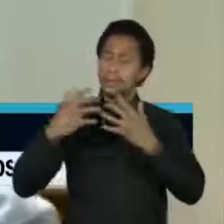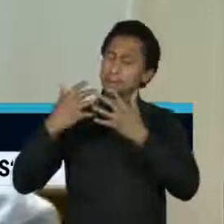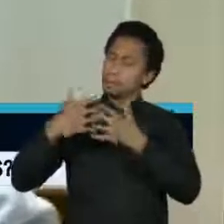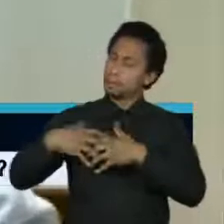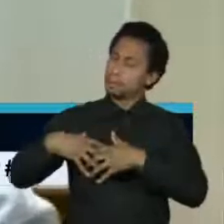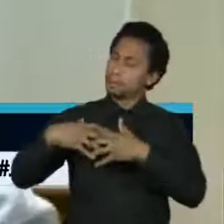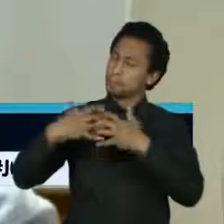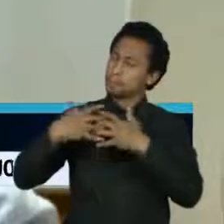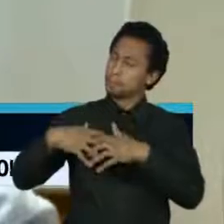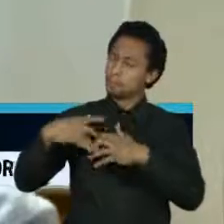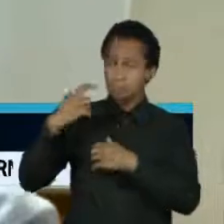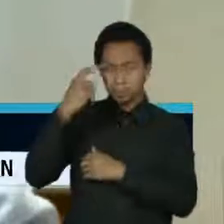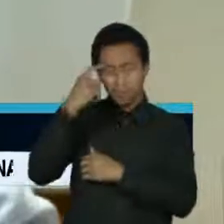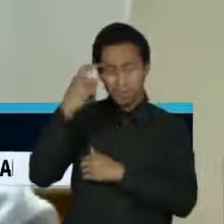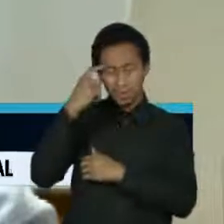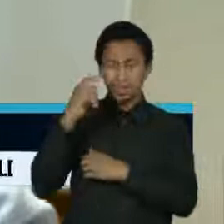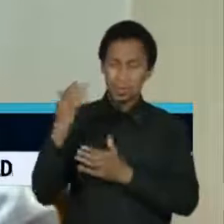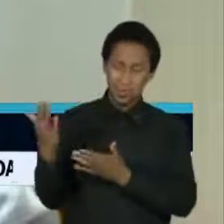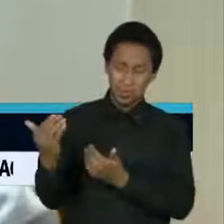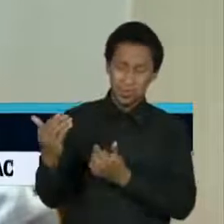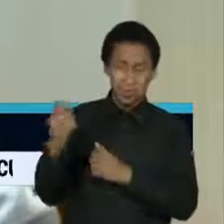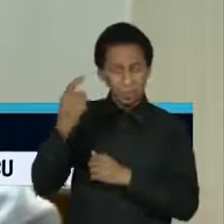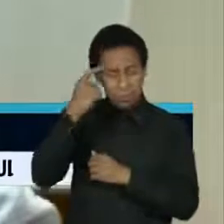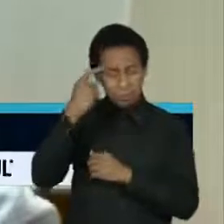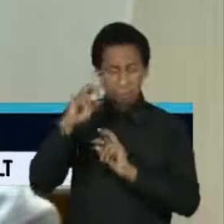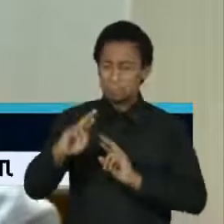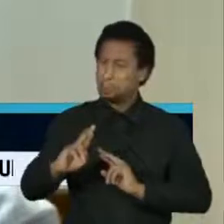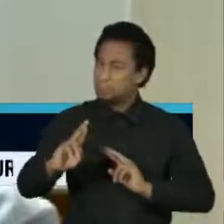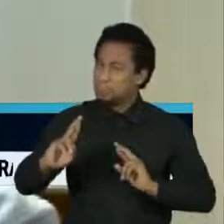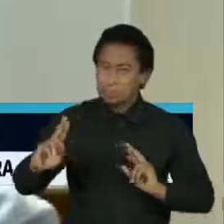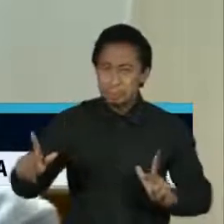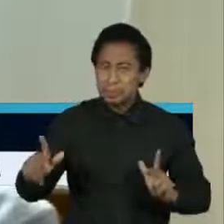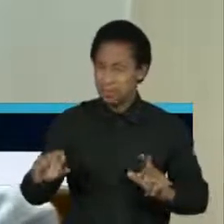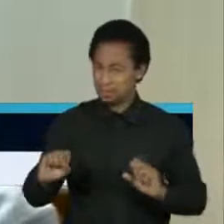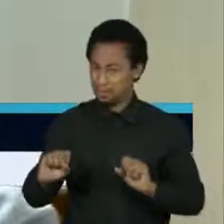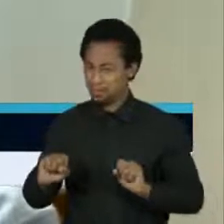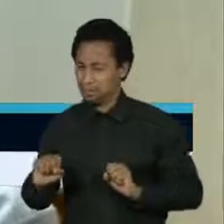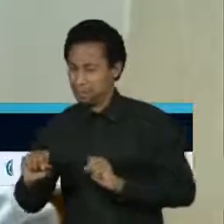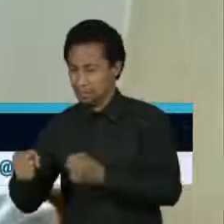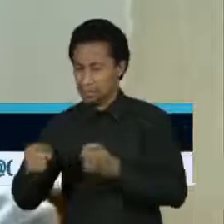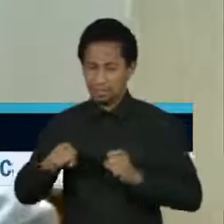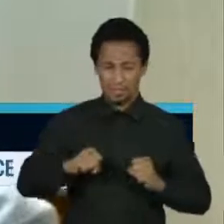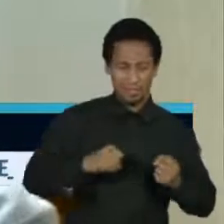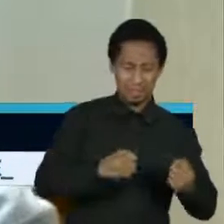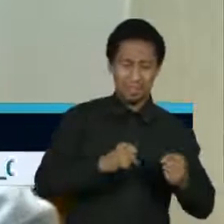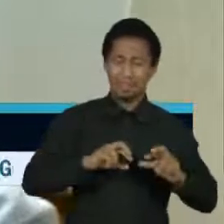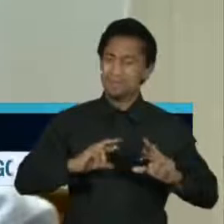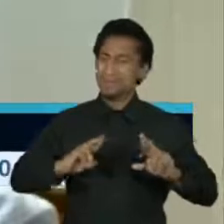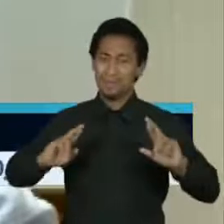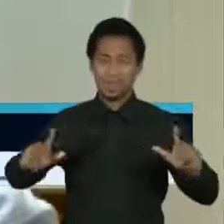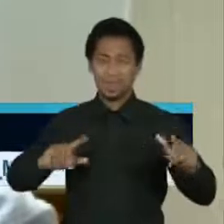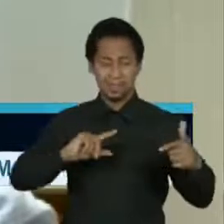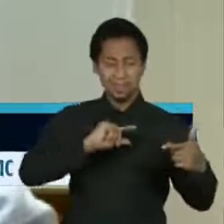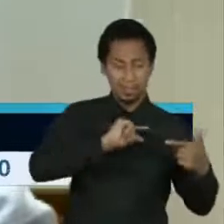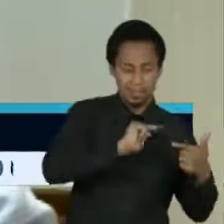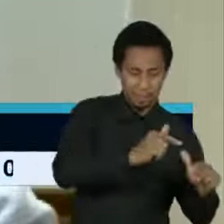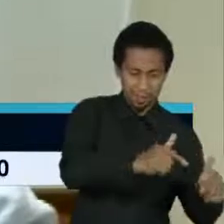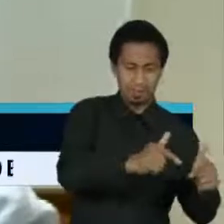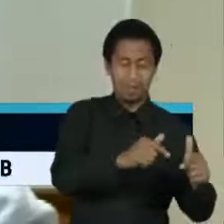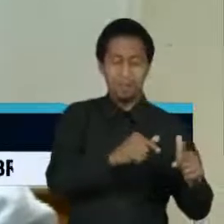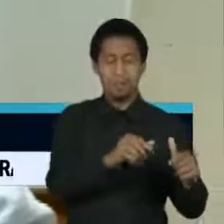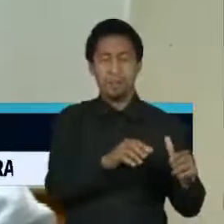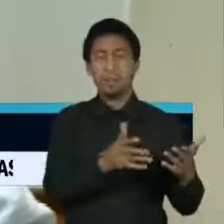veio tem de vem tendo de uma defesa do que masha Marino de valores mais tradicionais dos mais conservadores